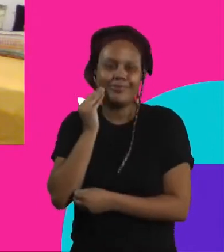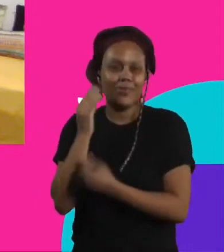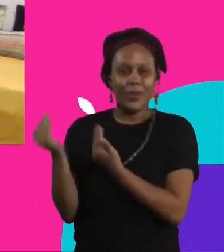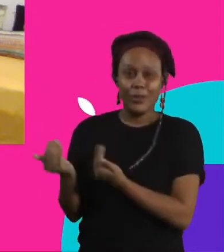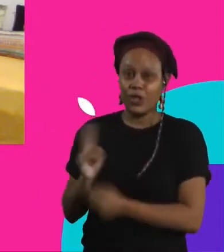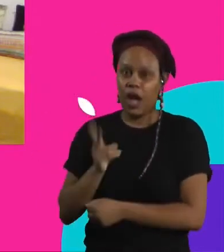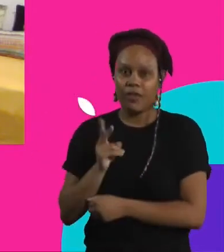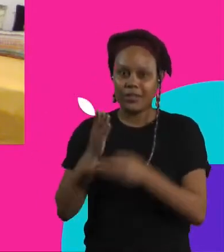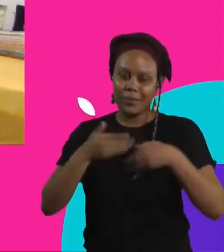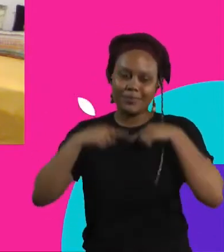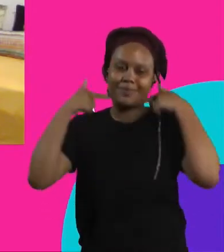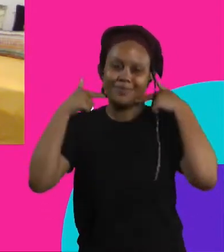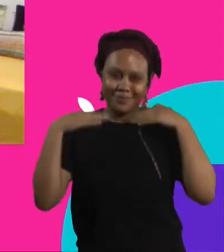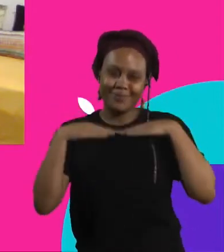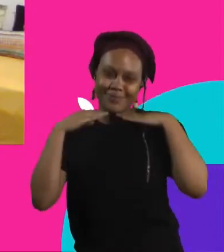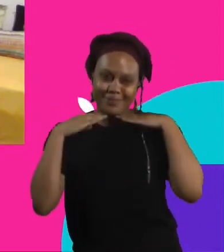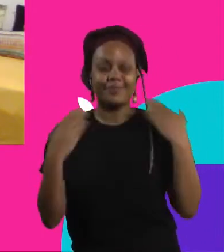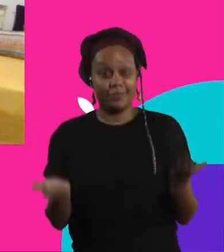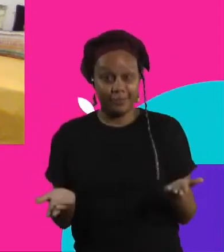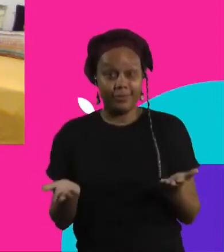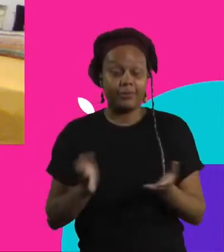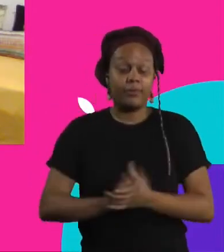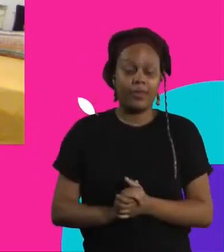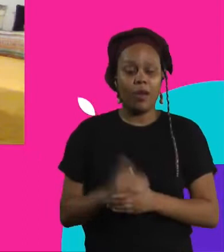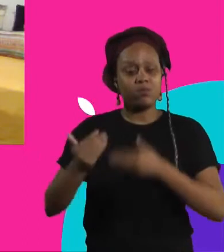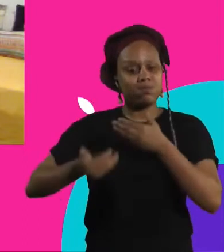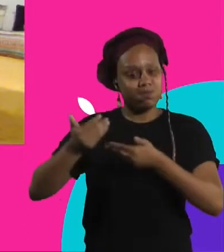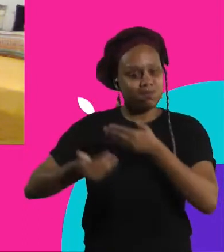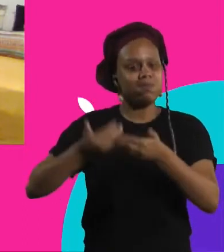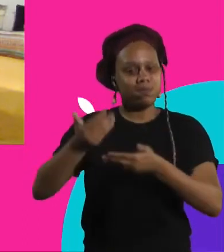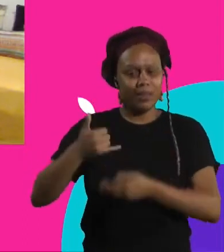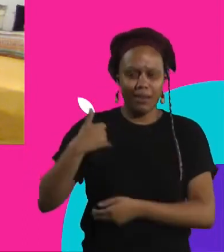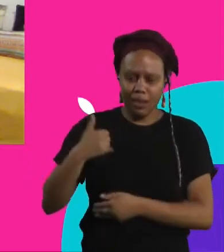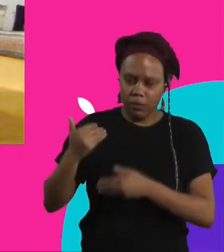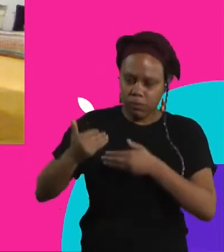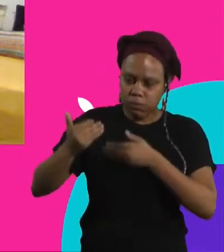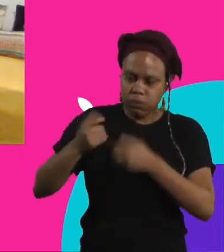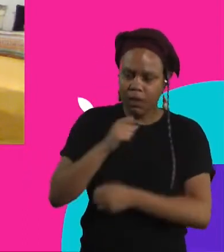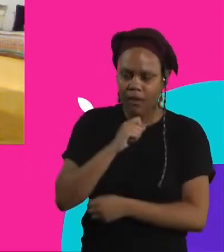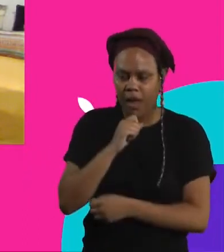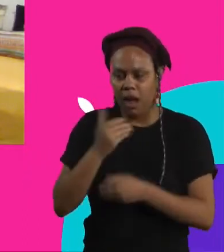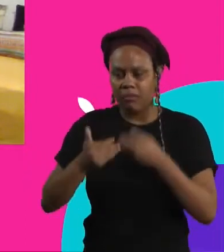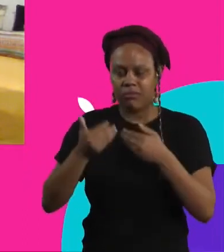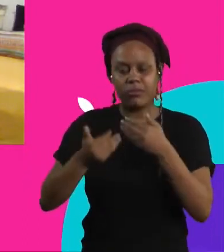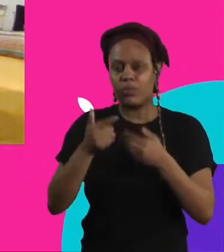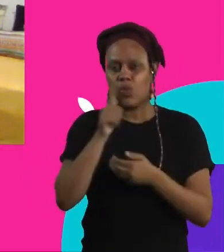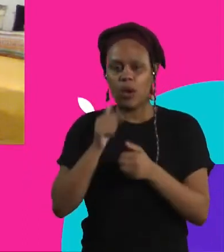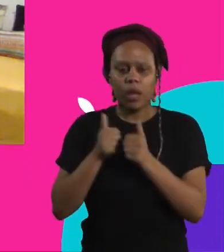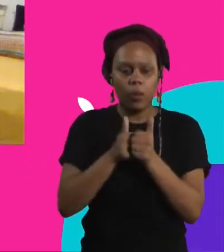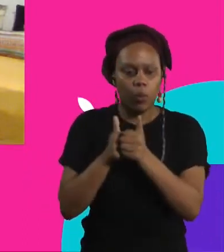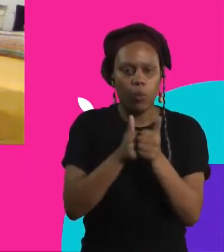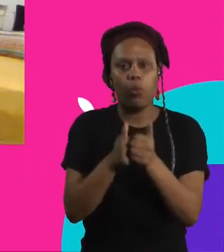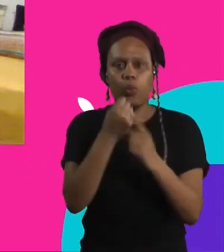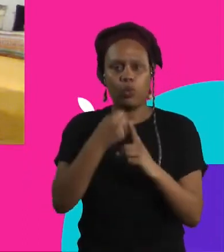isso urgentemente, porque a gente está passando por esse processo rápido de envelhecimento e a gente não está acompanhando isso como